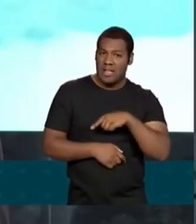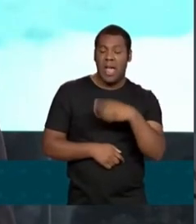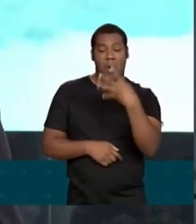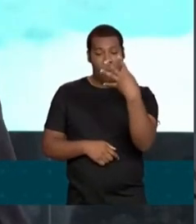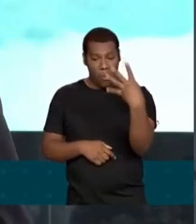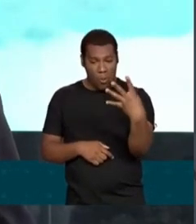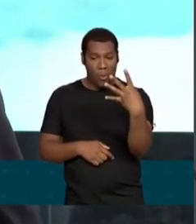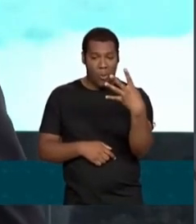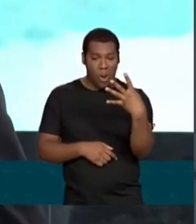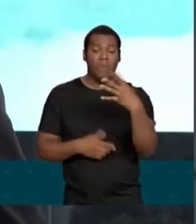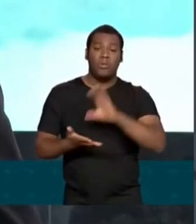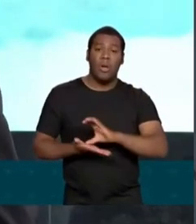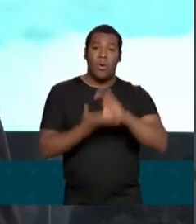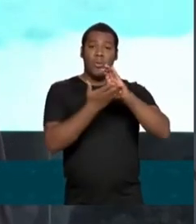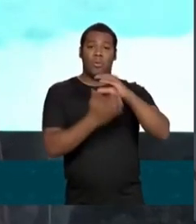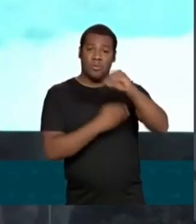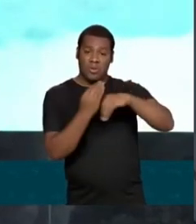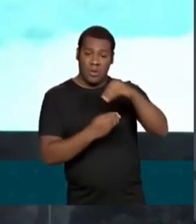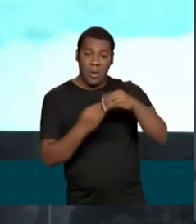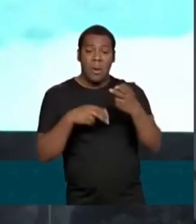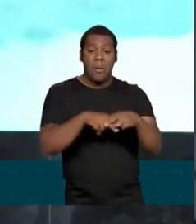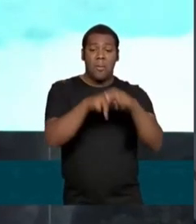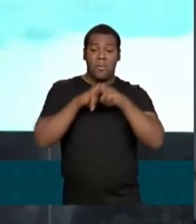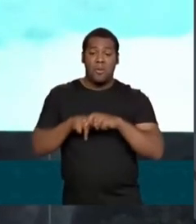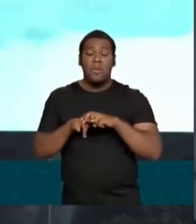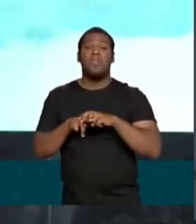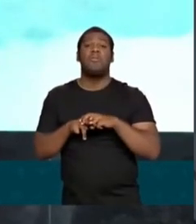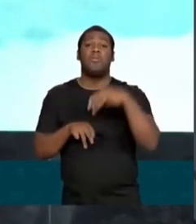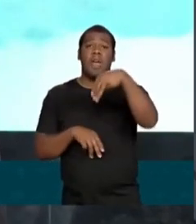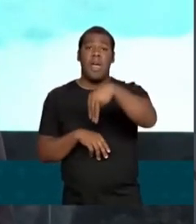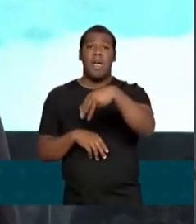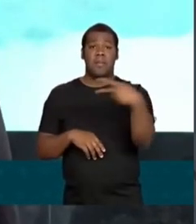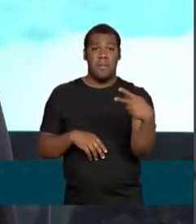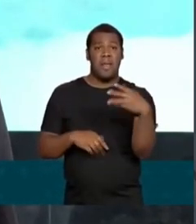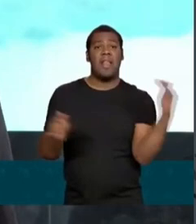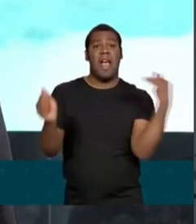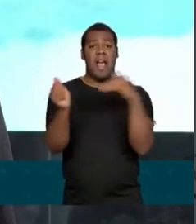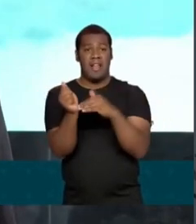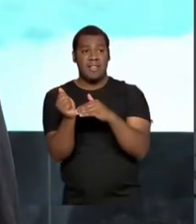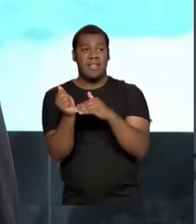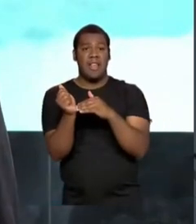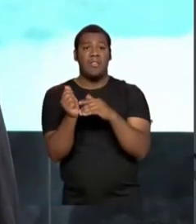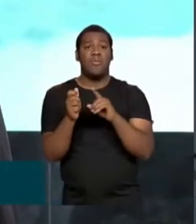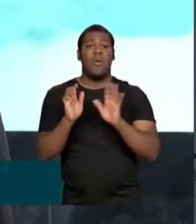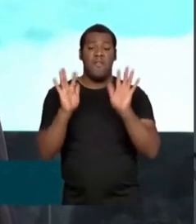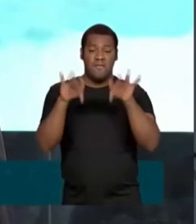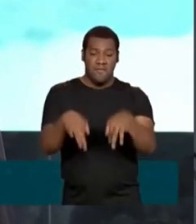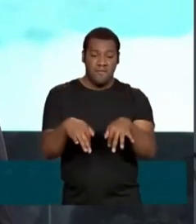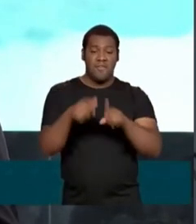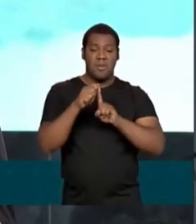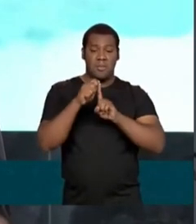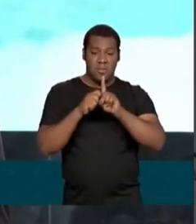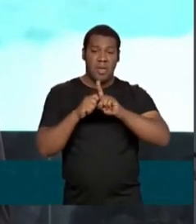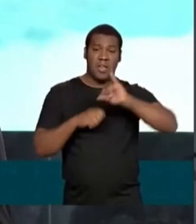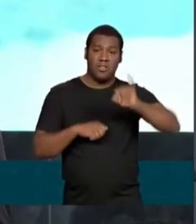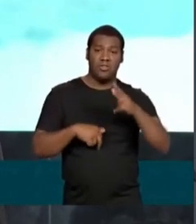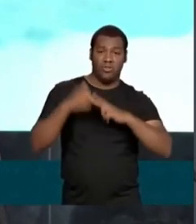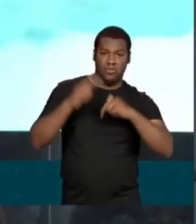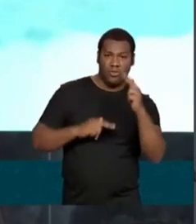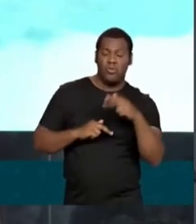mistas Exatamente porque são MP que vencem até o final de junho e que tem o interesse de